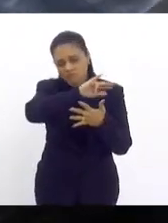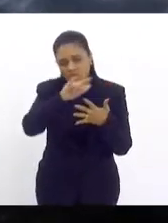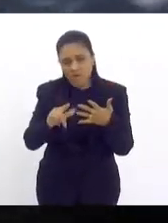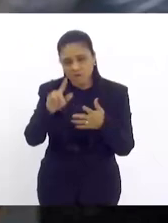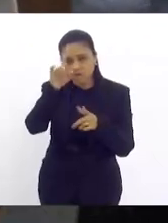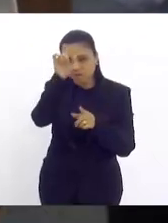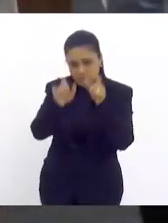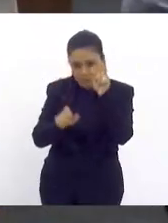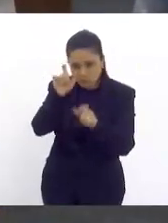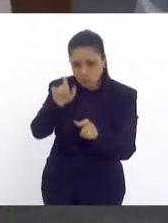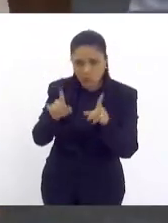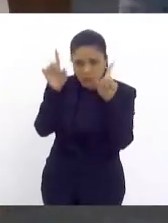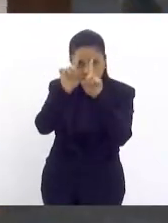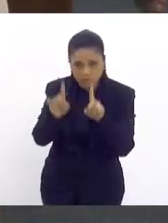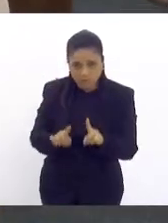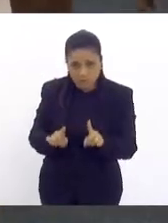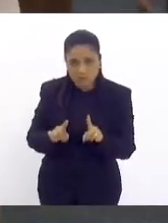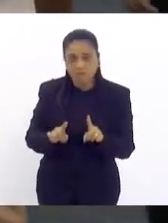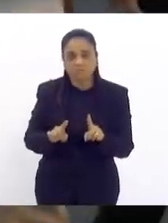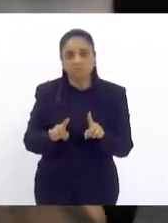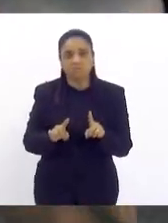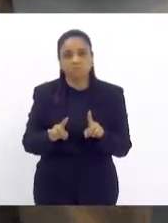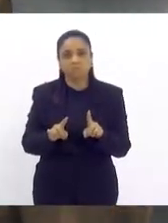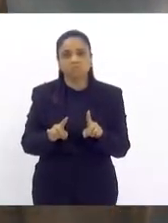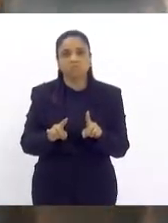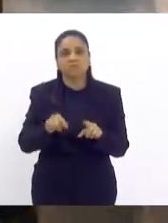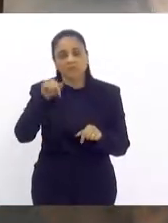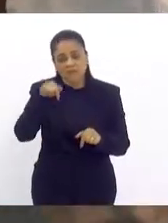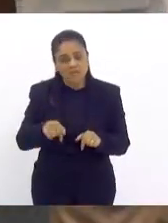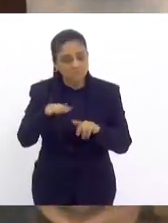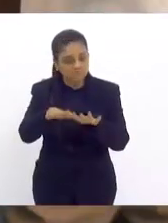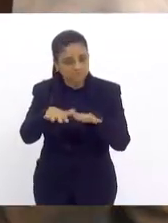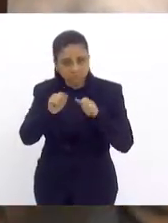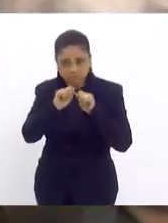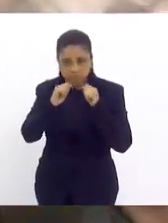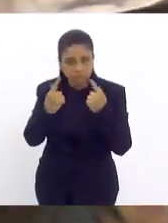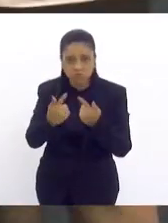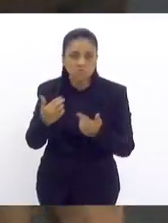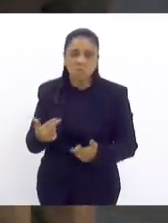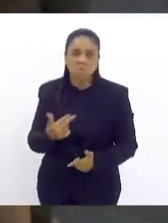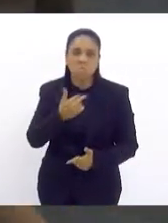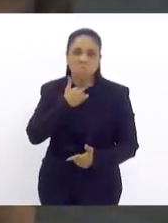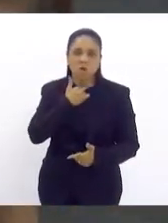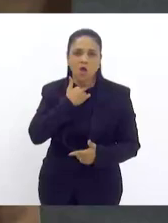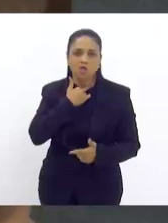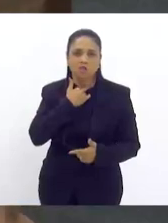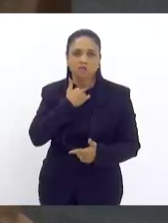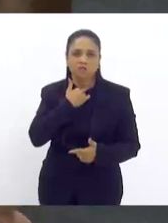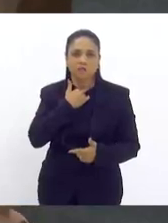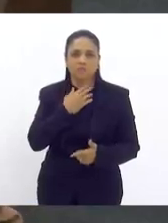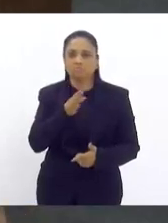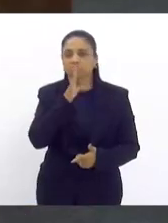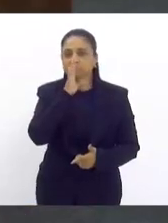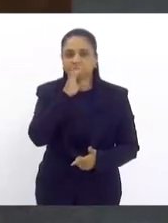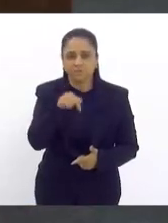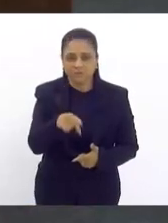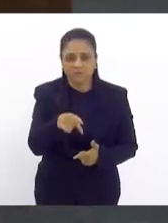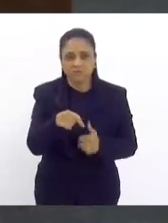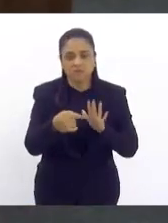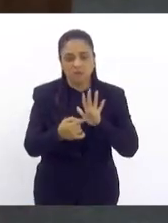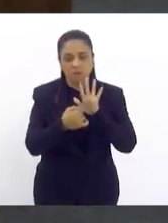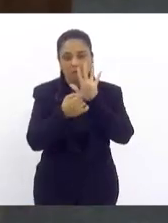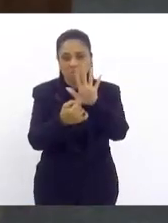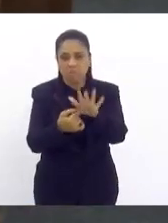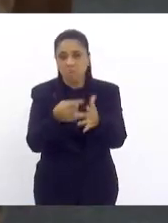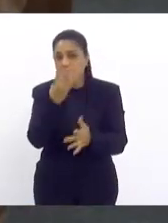pessoas com diversas crenças Então esta casa não pode ser Leviana diante das omissões que apresentou